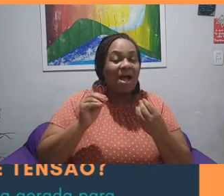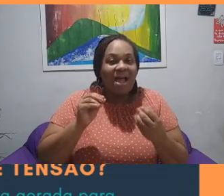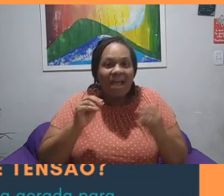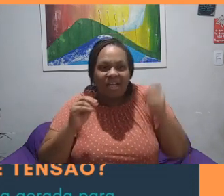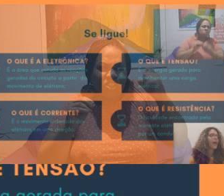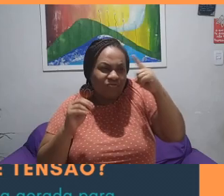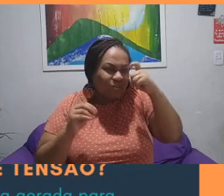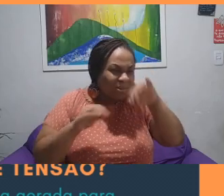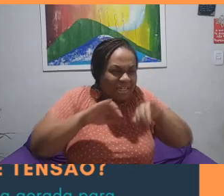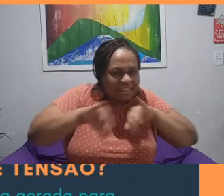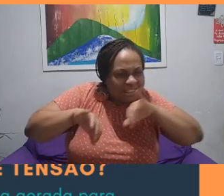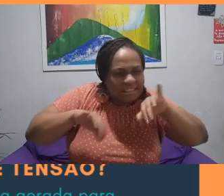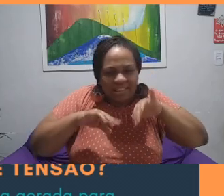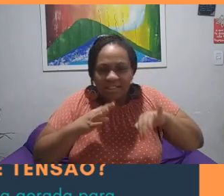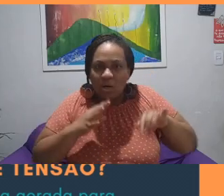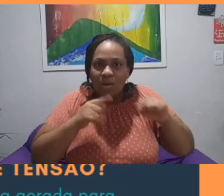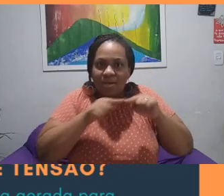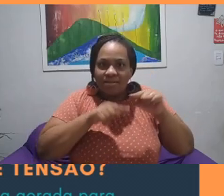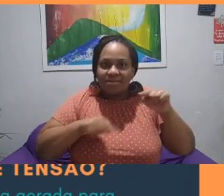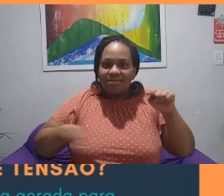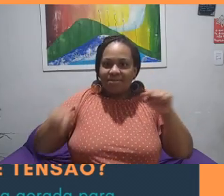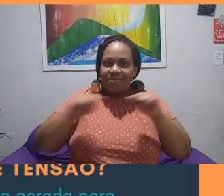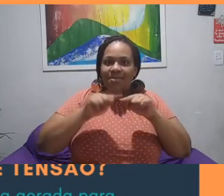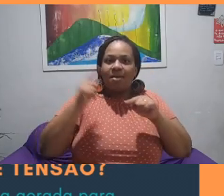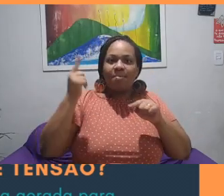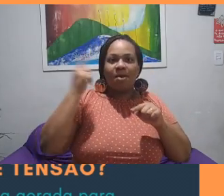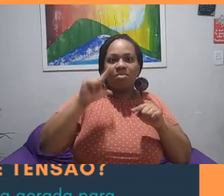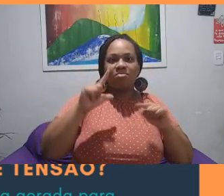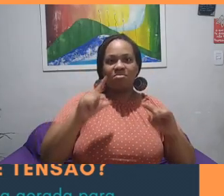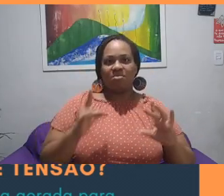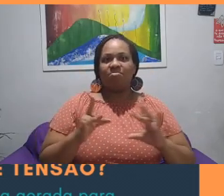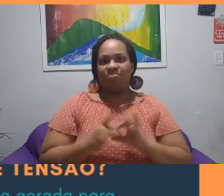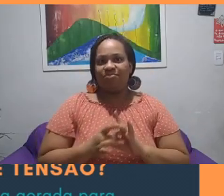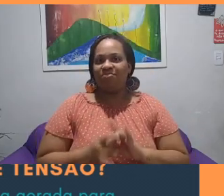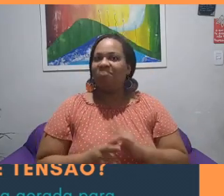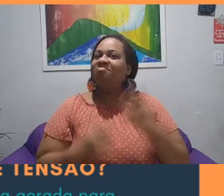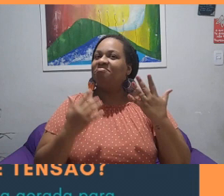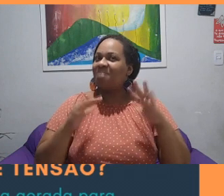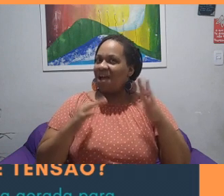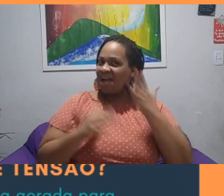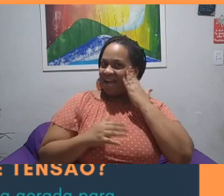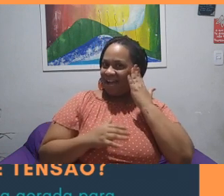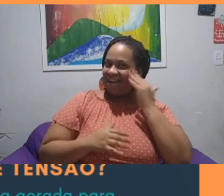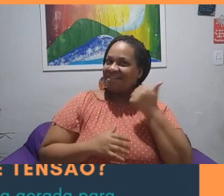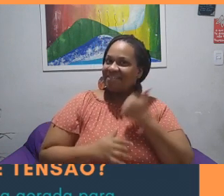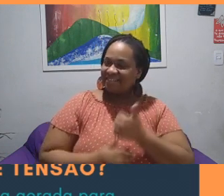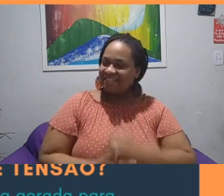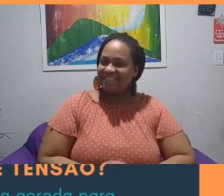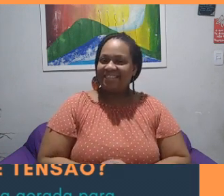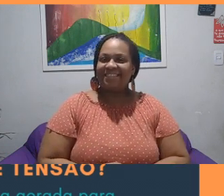É a dificuldade encontrada pela corrente elétrica para passar por um condutor. Ai, vocês estão